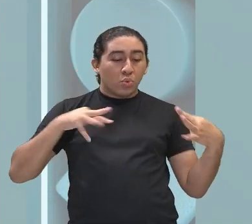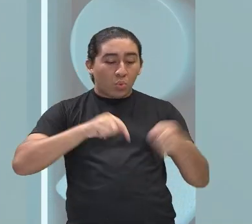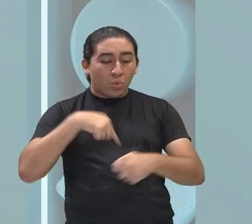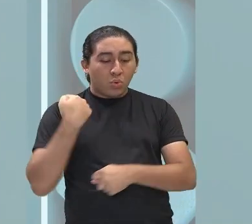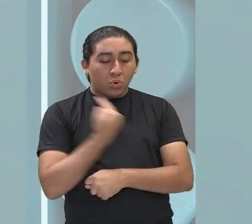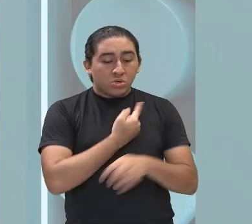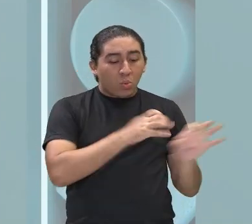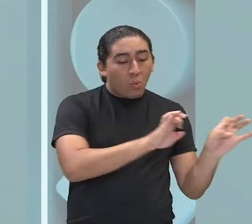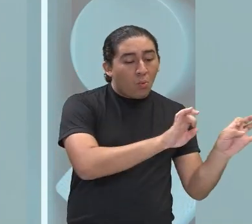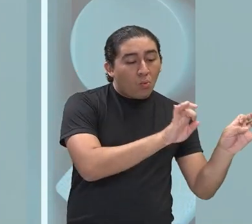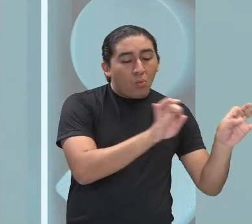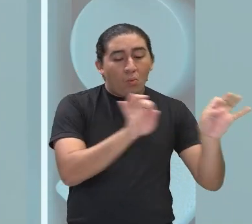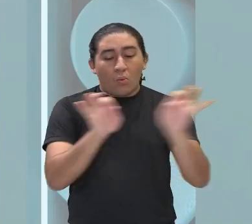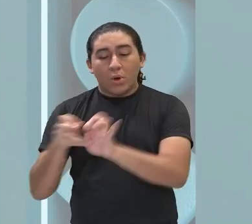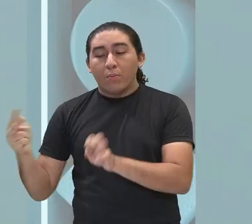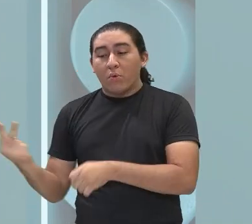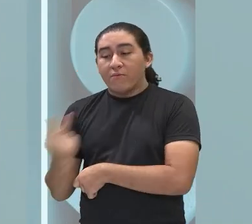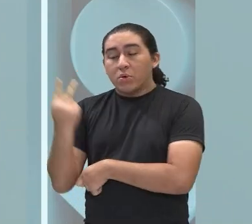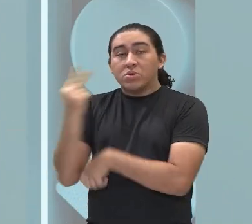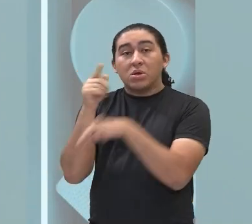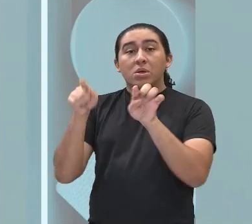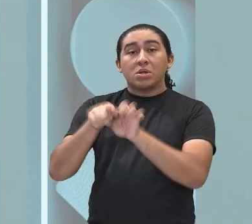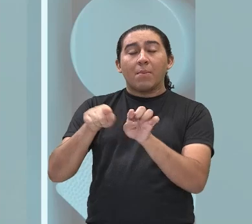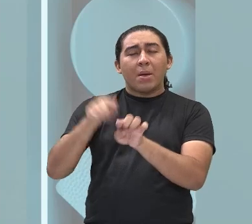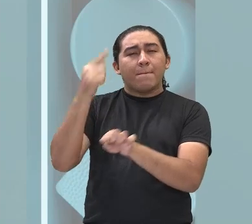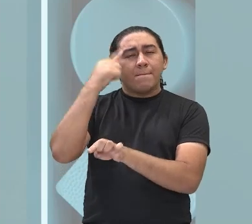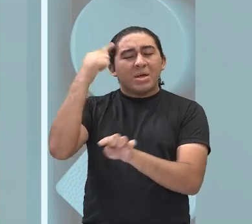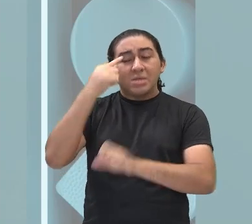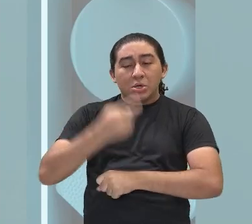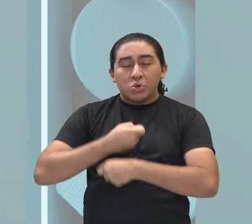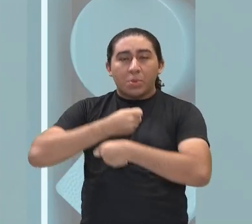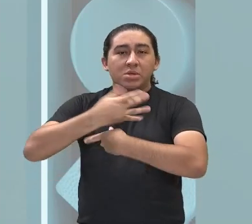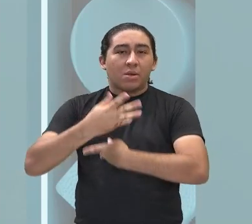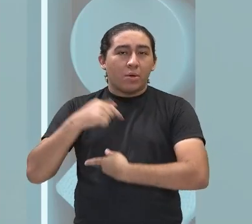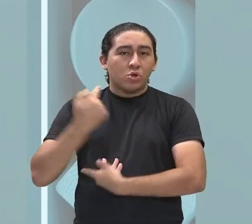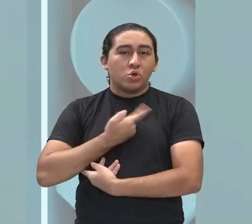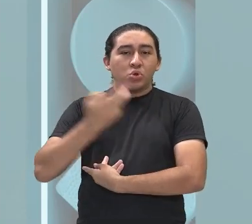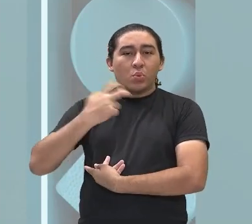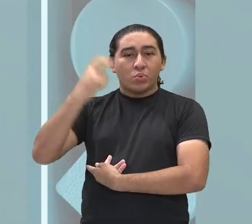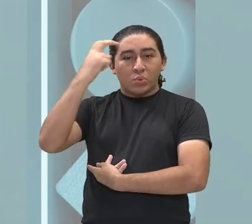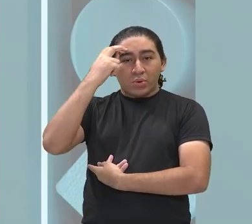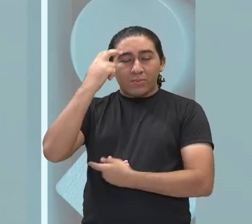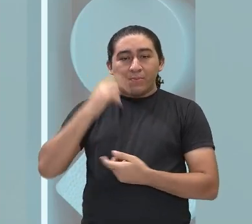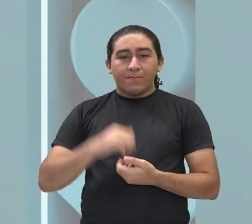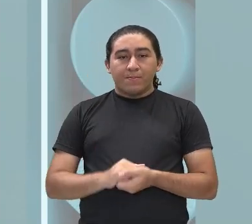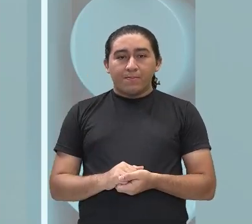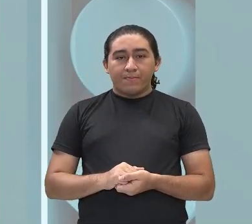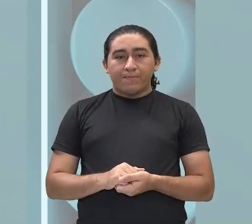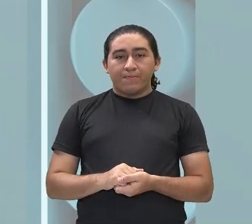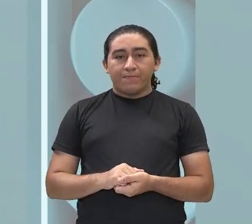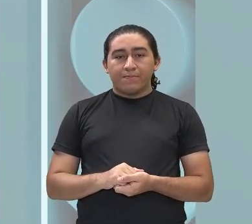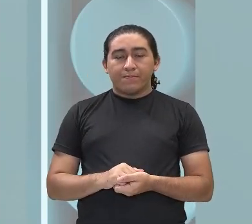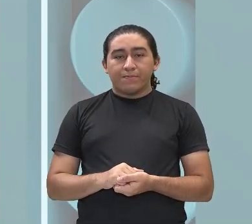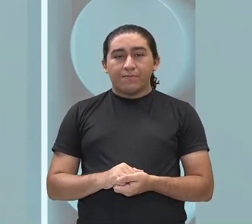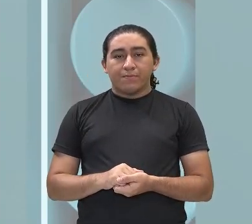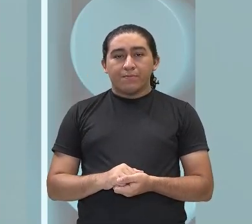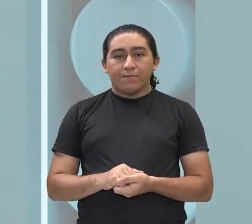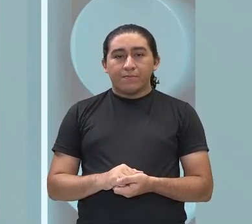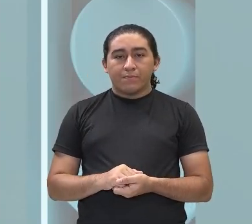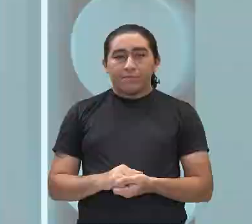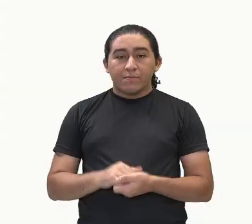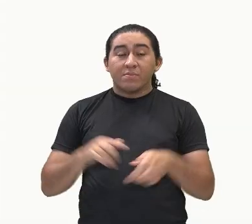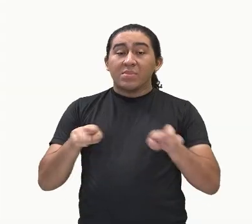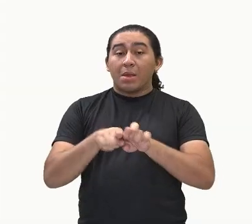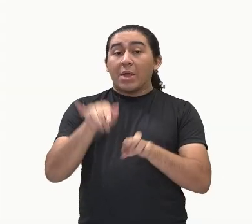vendo é uma valorização e uma forma de manifestar a nossa cultura. Vejamos aqui, por exemplo, outra também